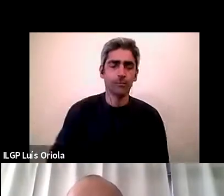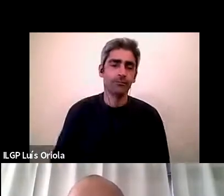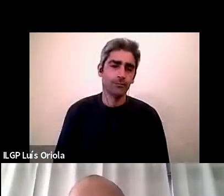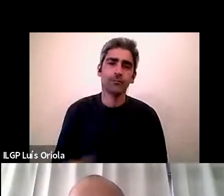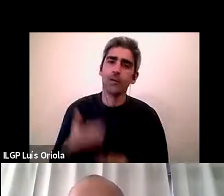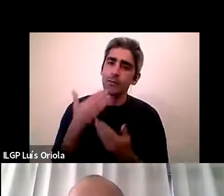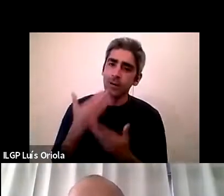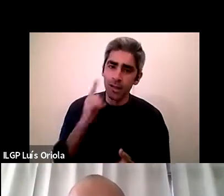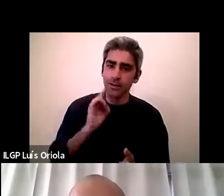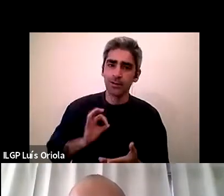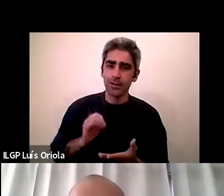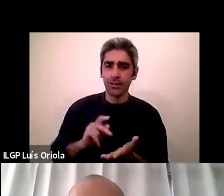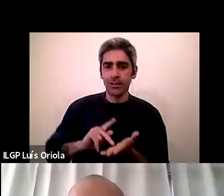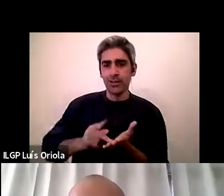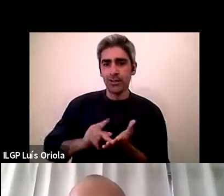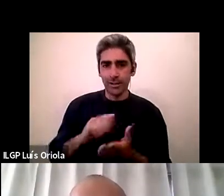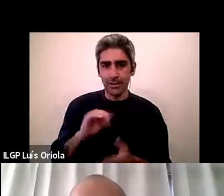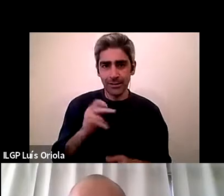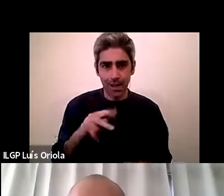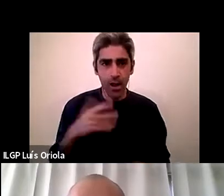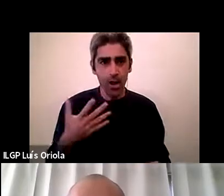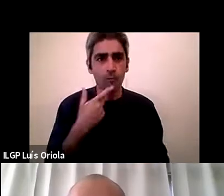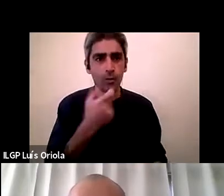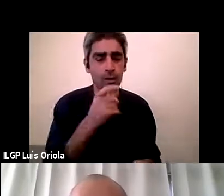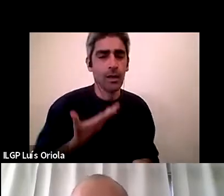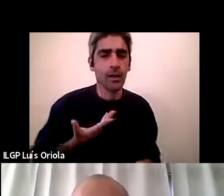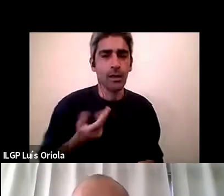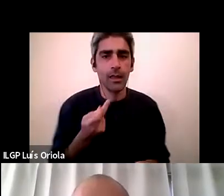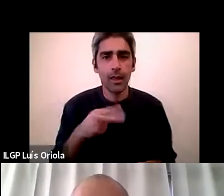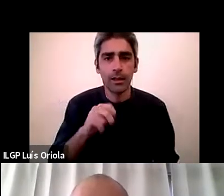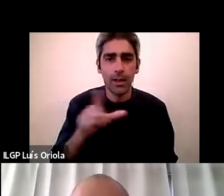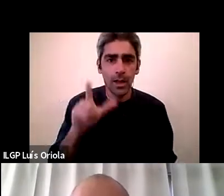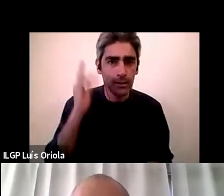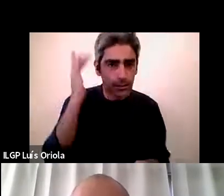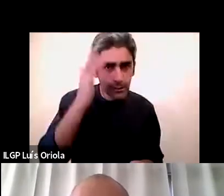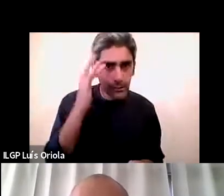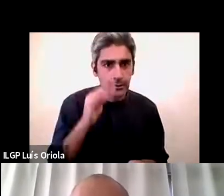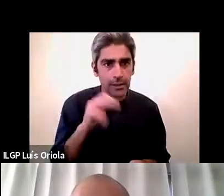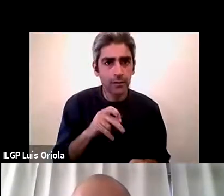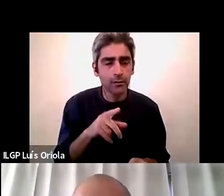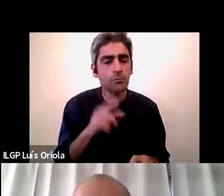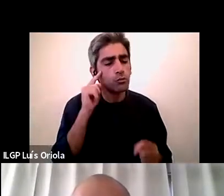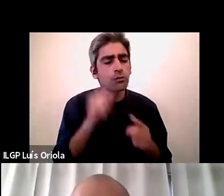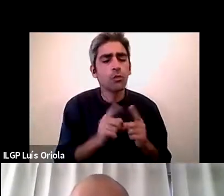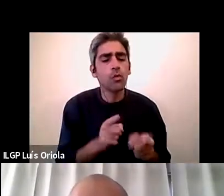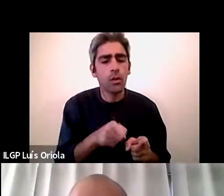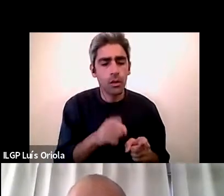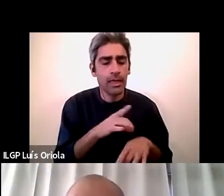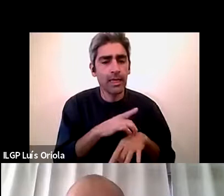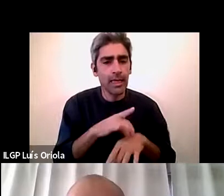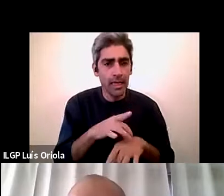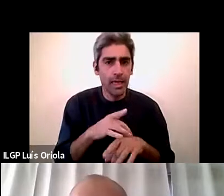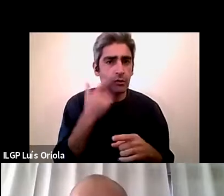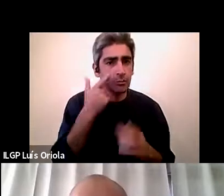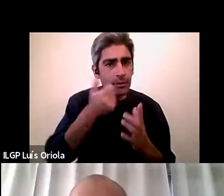obrigada, engenheira Sara. Agora perguntava ao Daniel Santos qual a razão de ser do Guia de Experimentação e Colaboração à